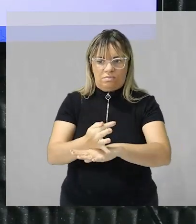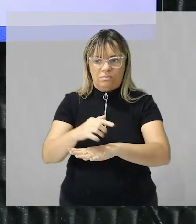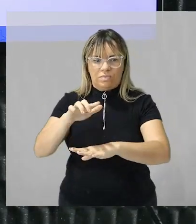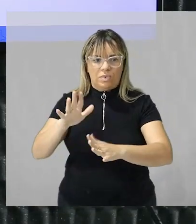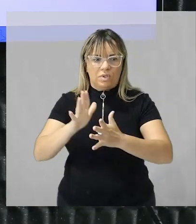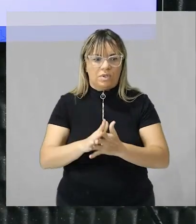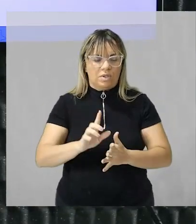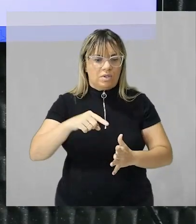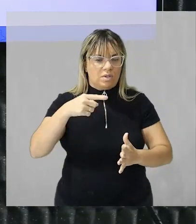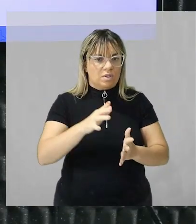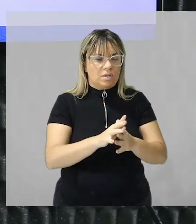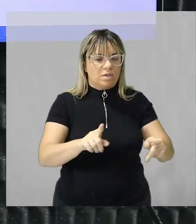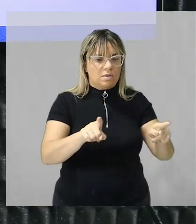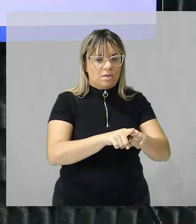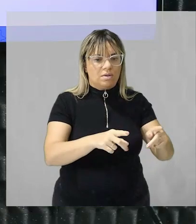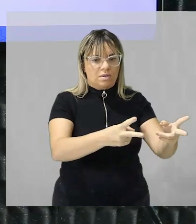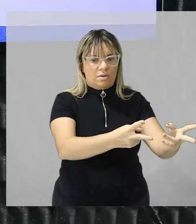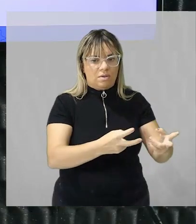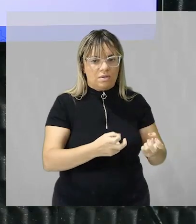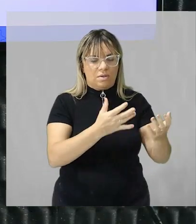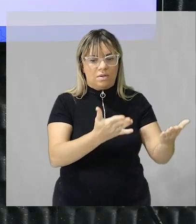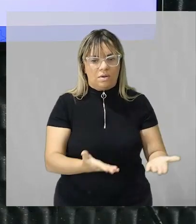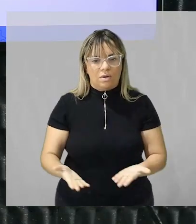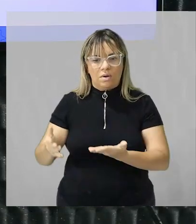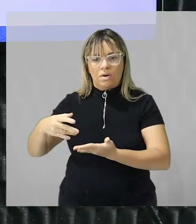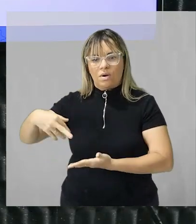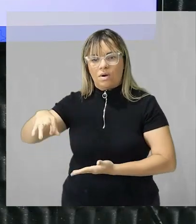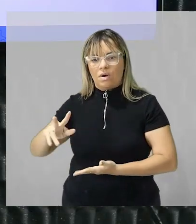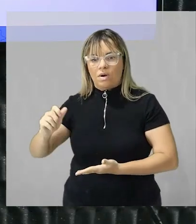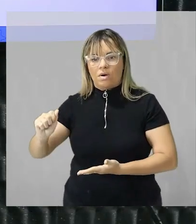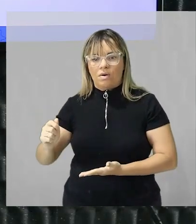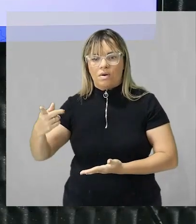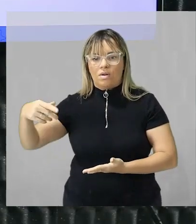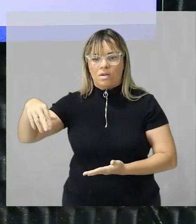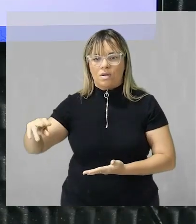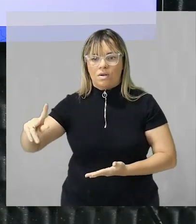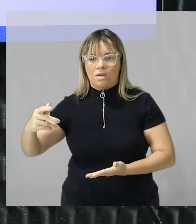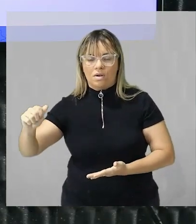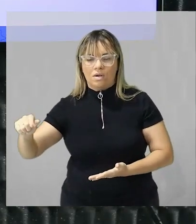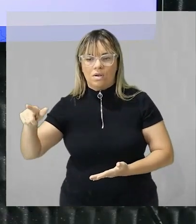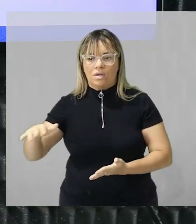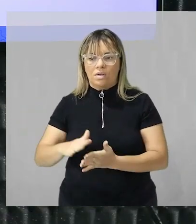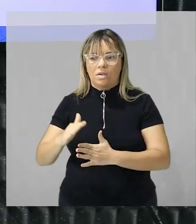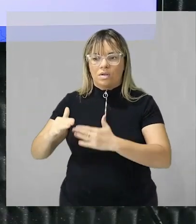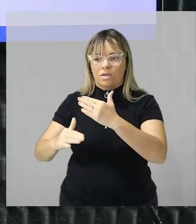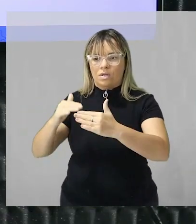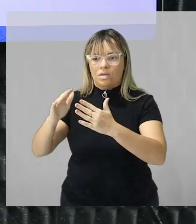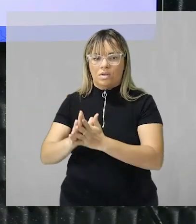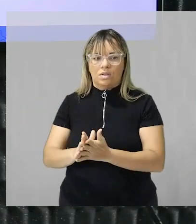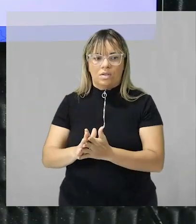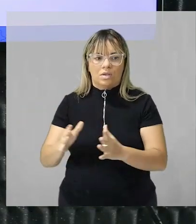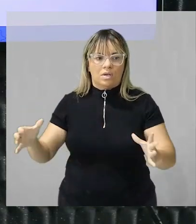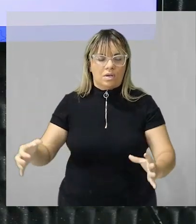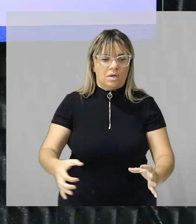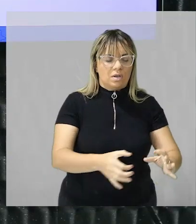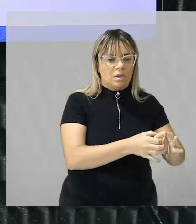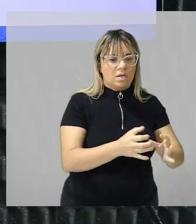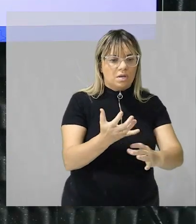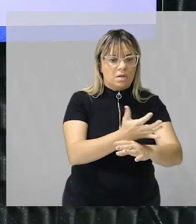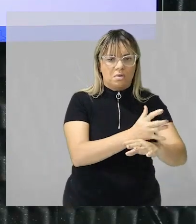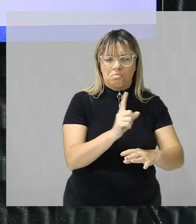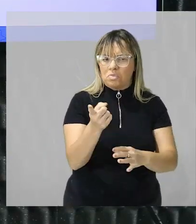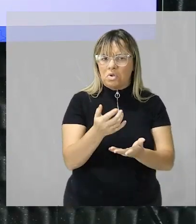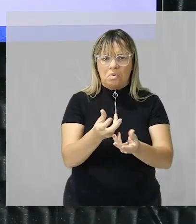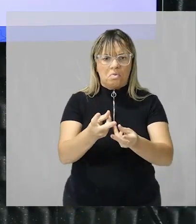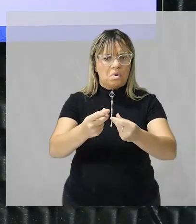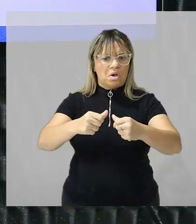que uma erva daninha que crescia associada às plantas não era destruída. Então, olha só, tinha